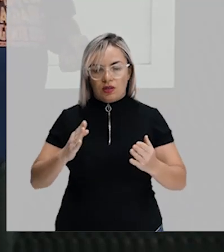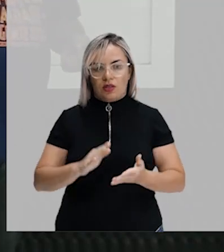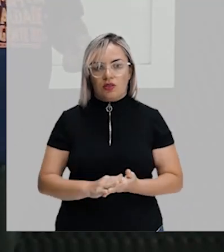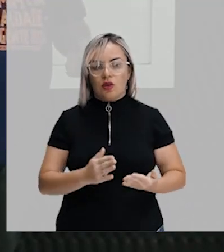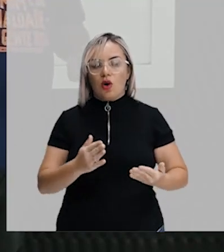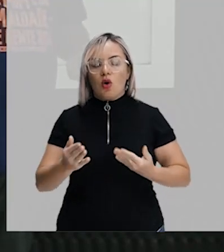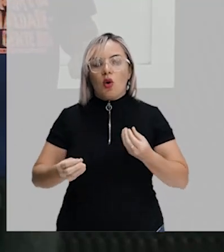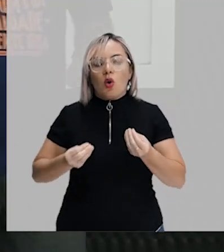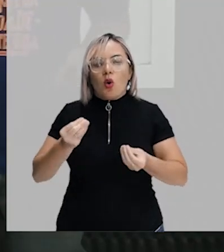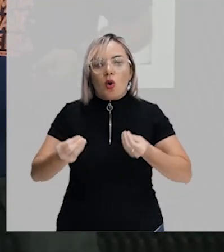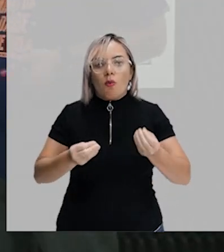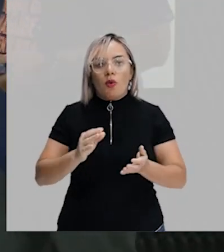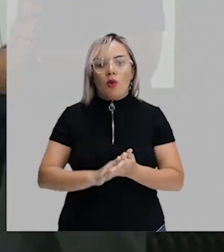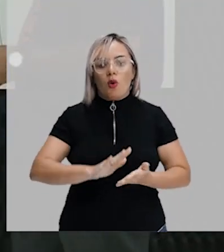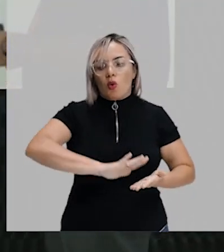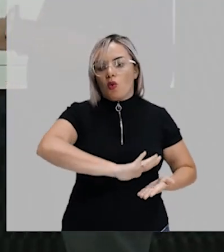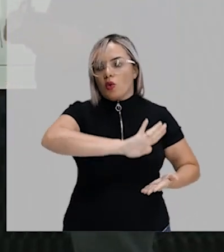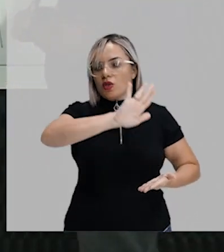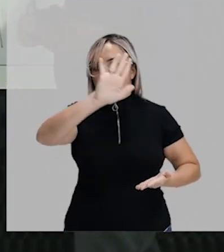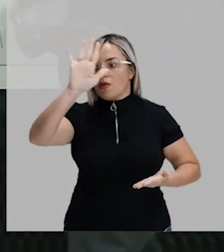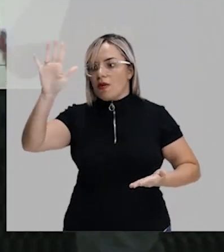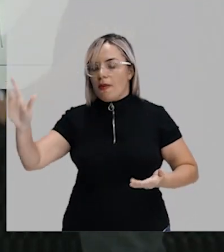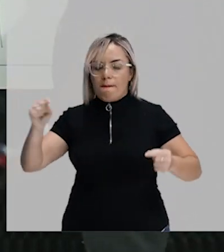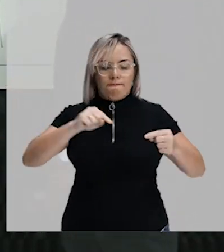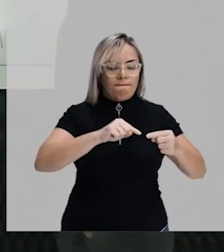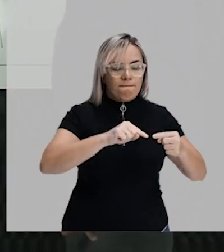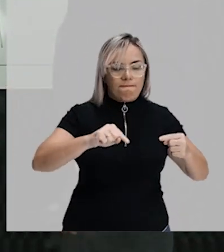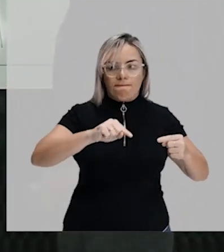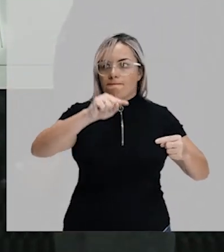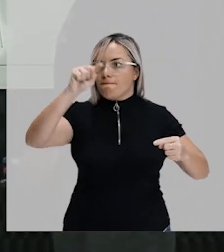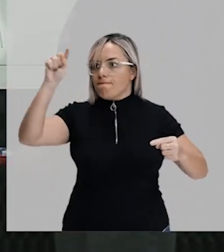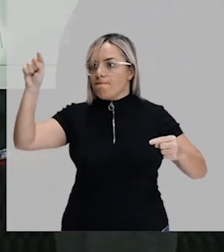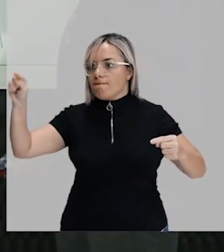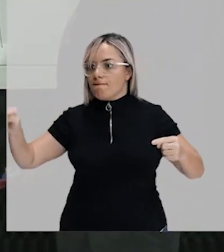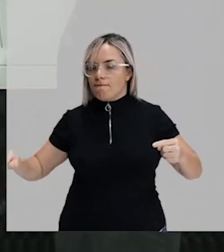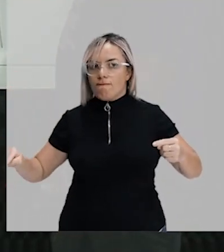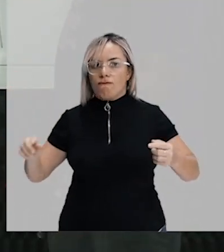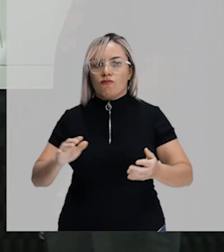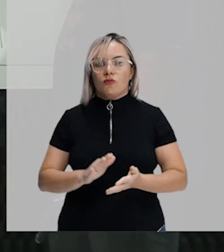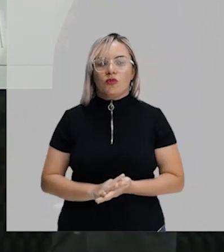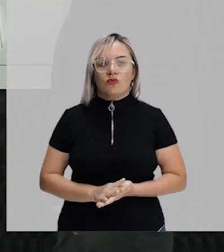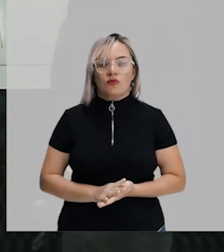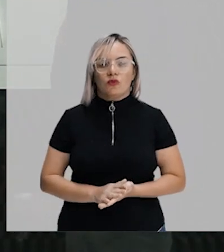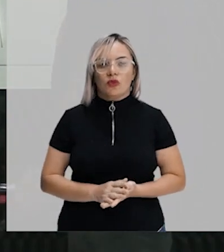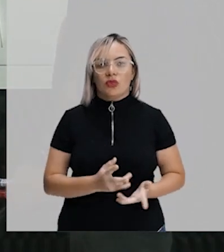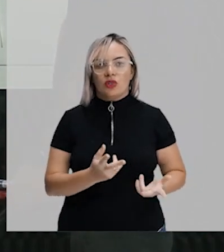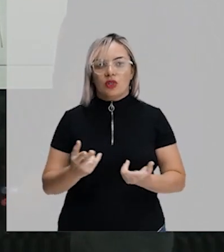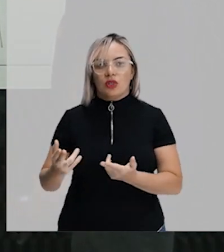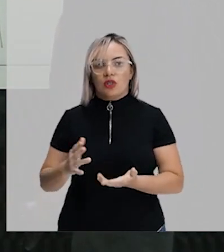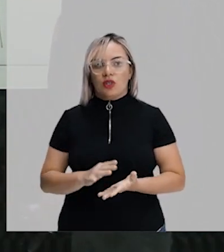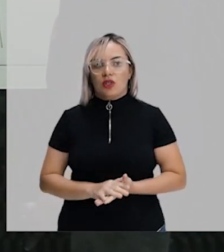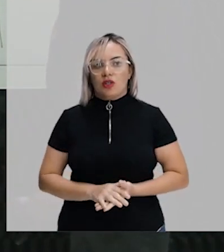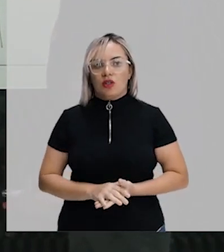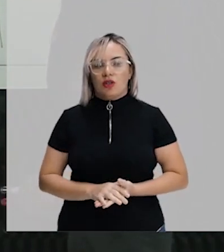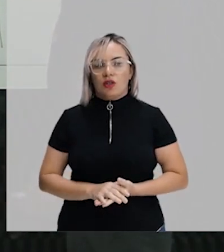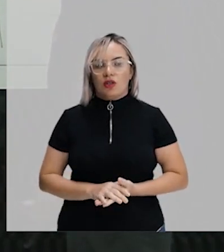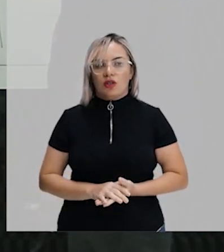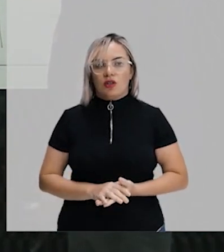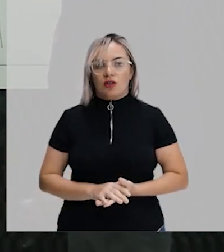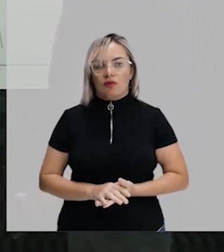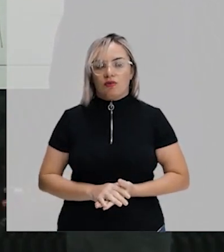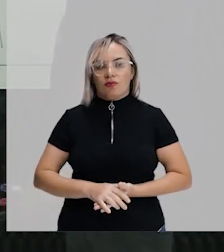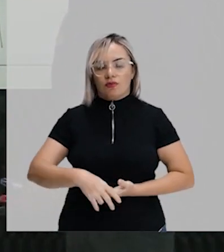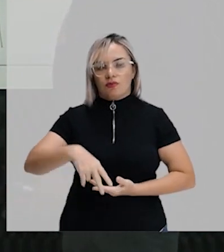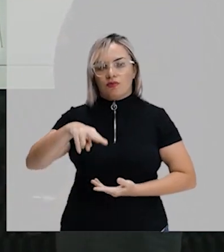percorreu, certo? Vai ser igual ao quê? O VO, no caso vai ser o VOY, né? Isso vezes T,